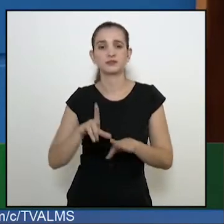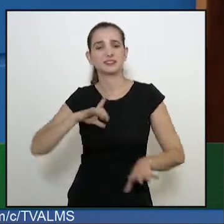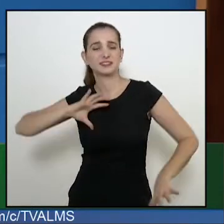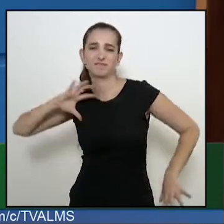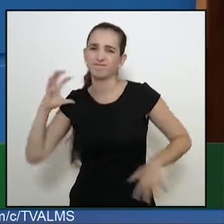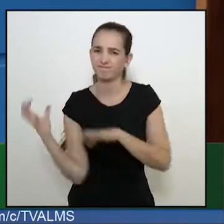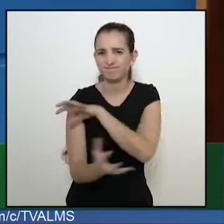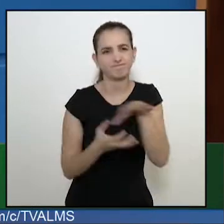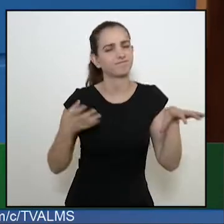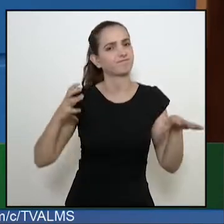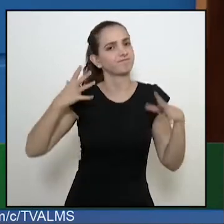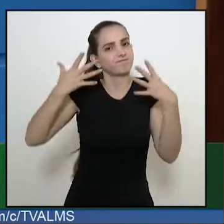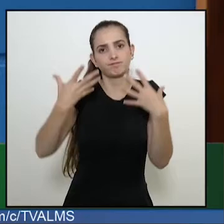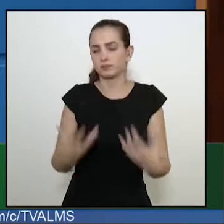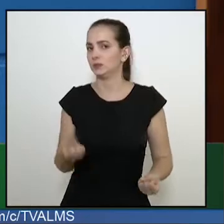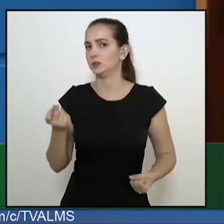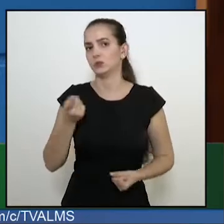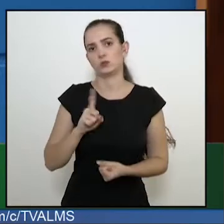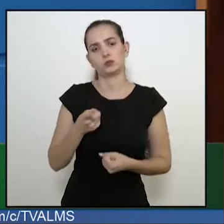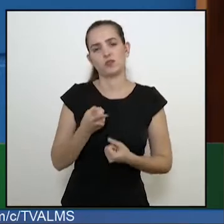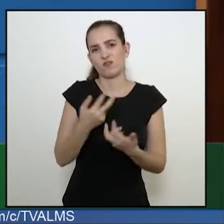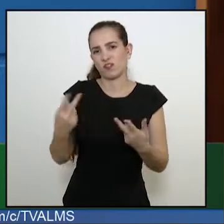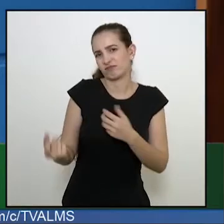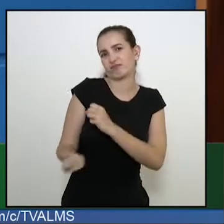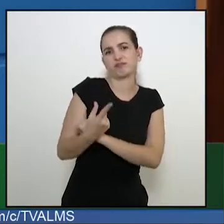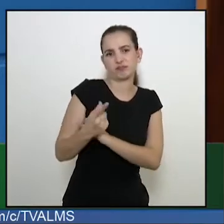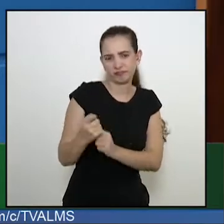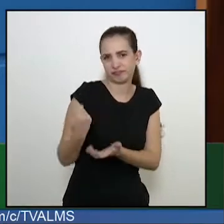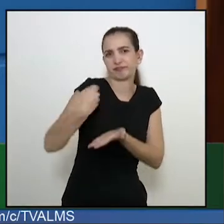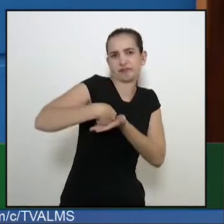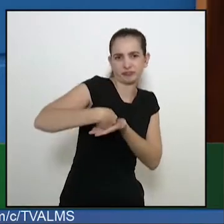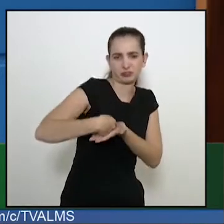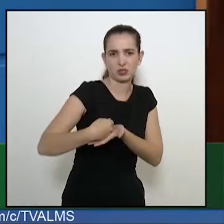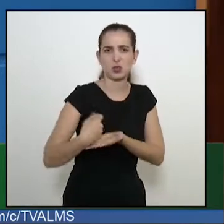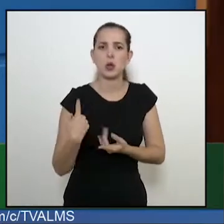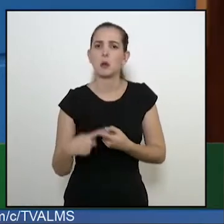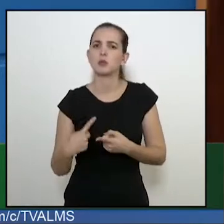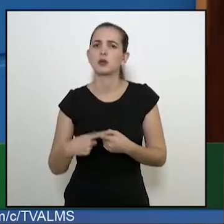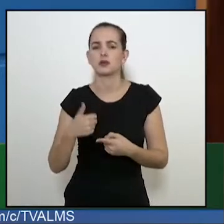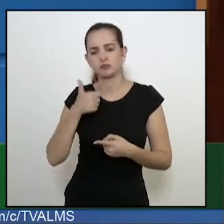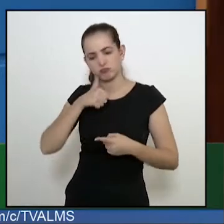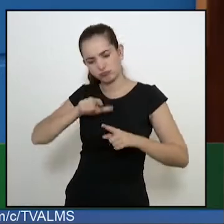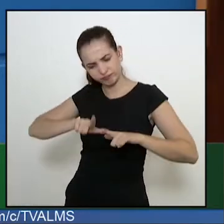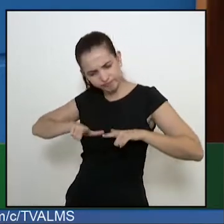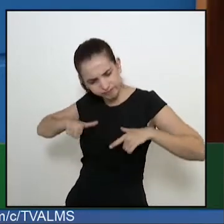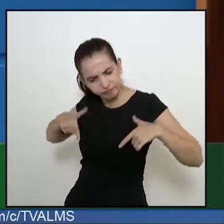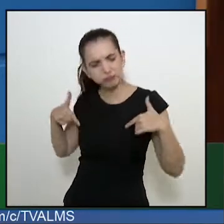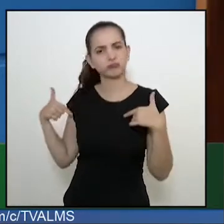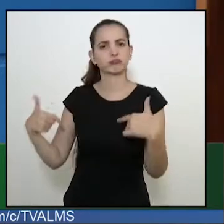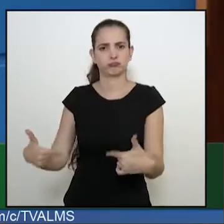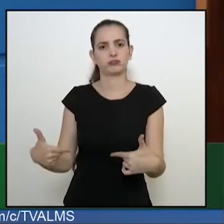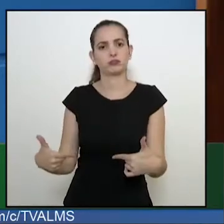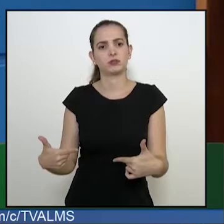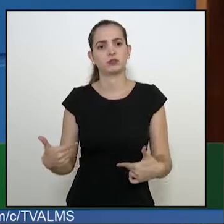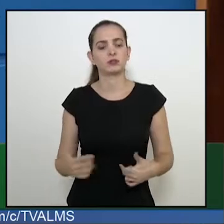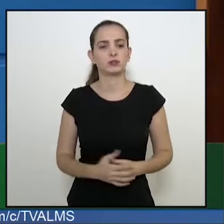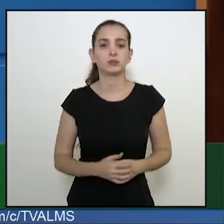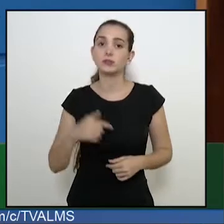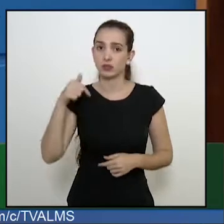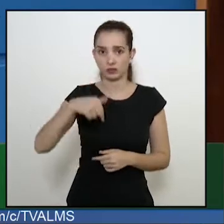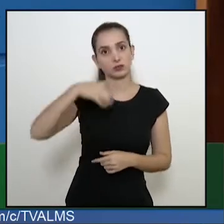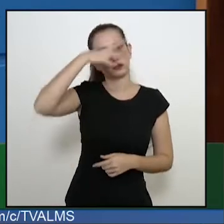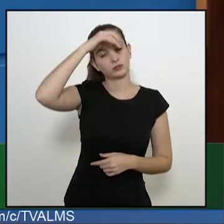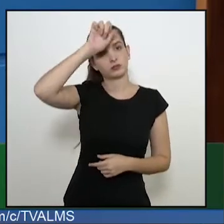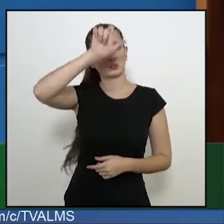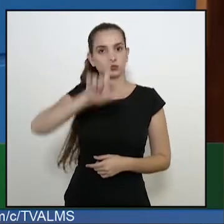porque não aceitou as condições colocadas, porque enfrentou, que é a Dorcelina Folador. Nós temos exemplo aqui no Mato Grosso